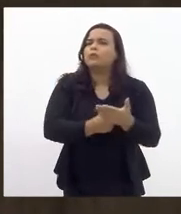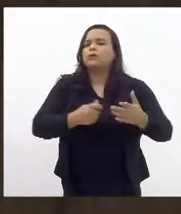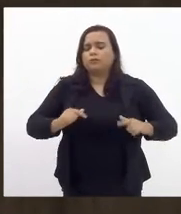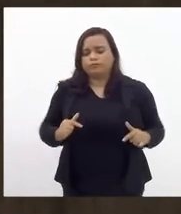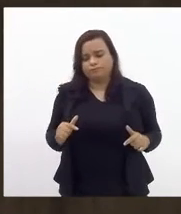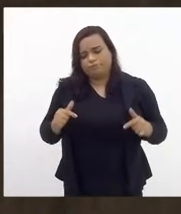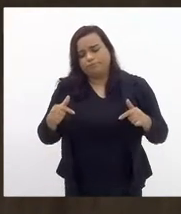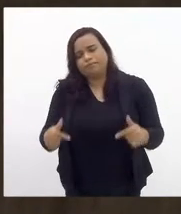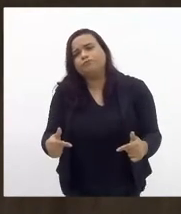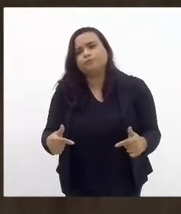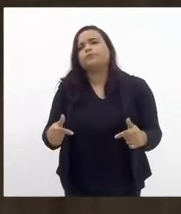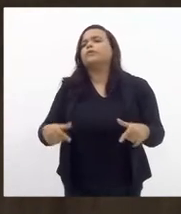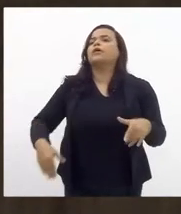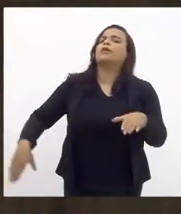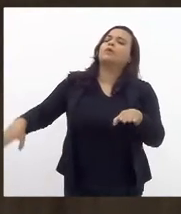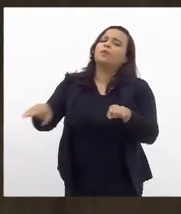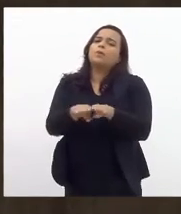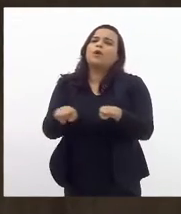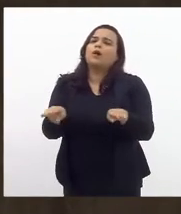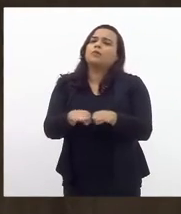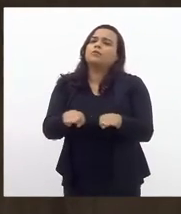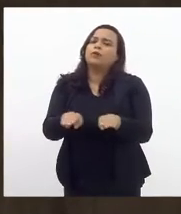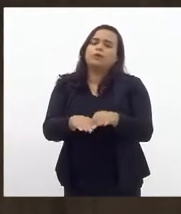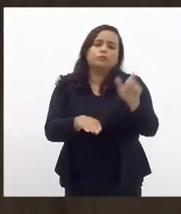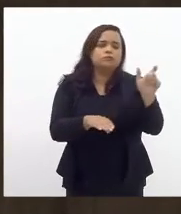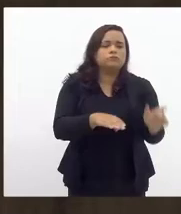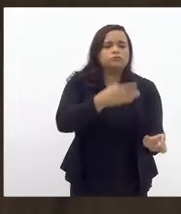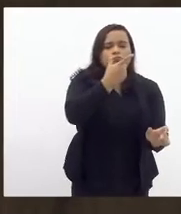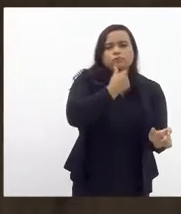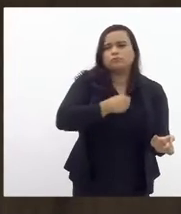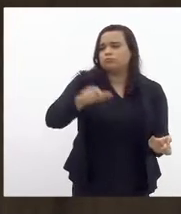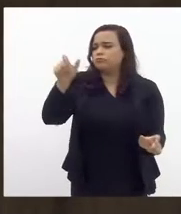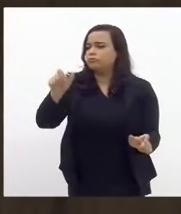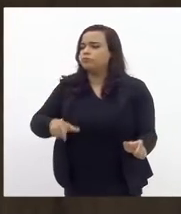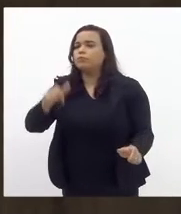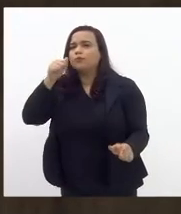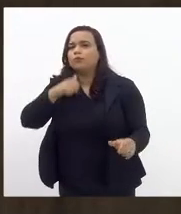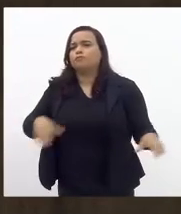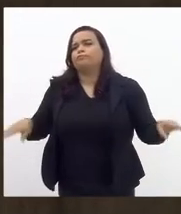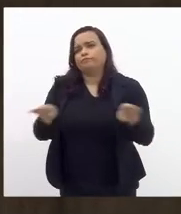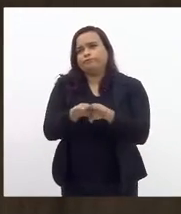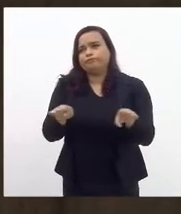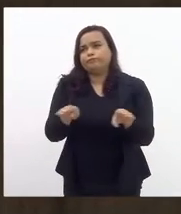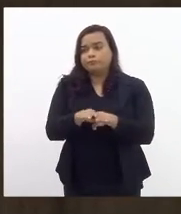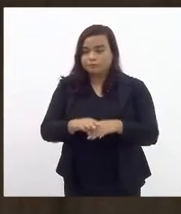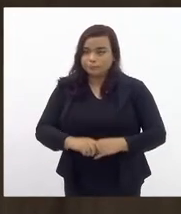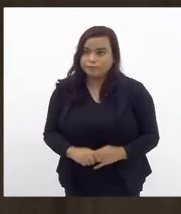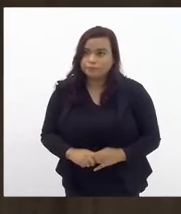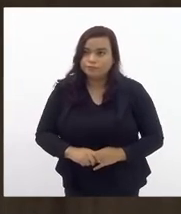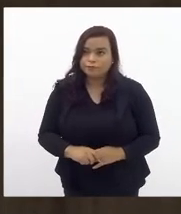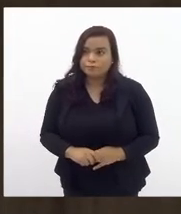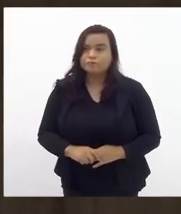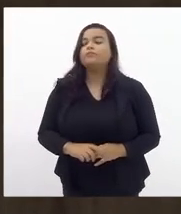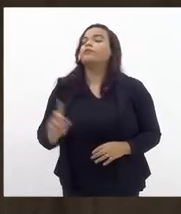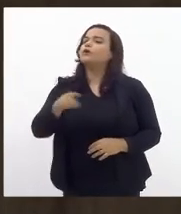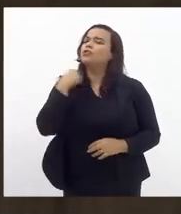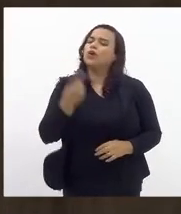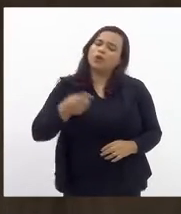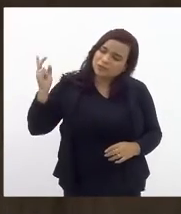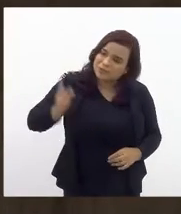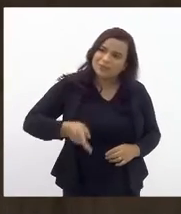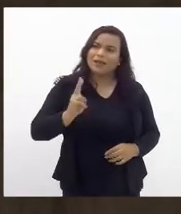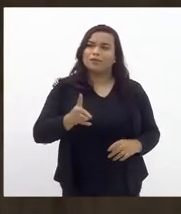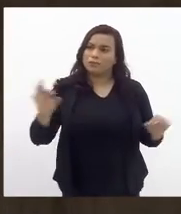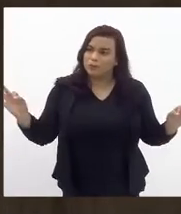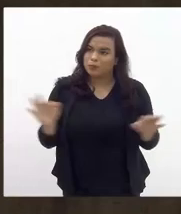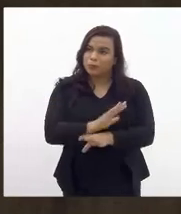atuação pela igualdade entre homens e mulheres. Está e estará sempre